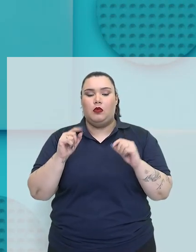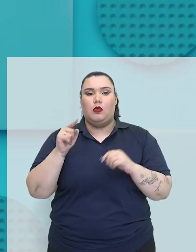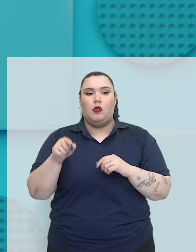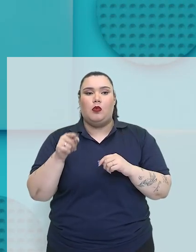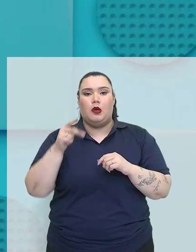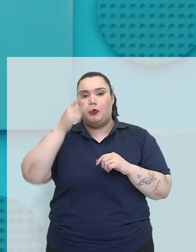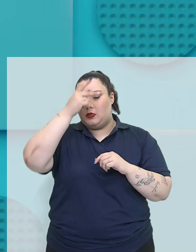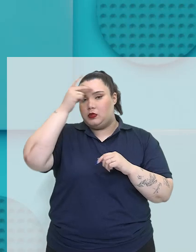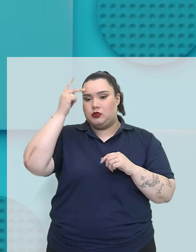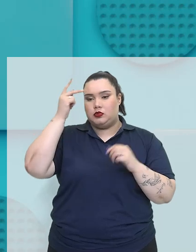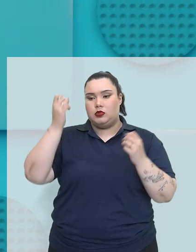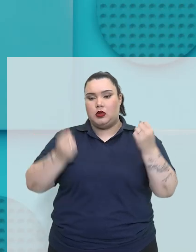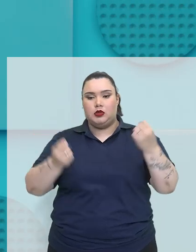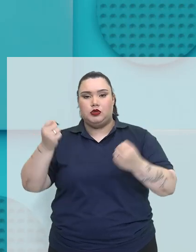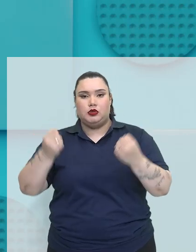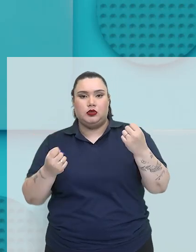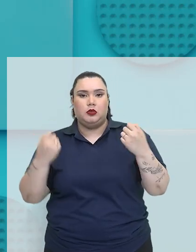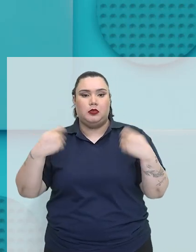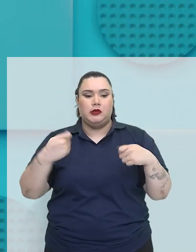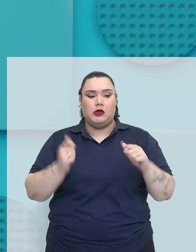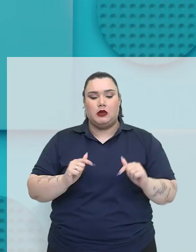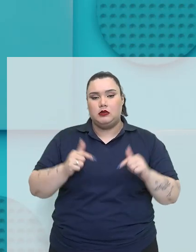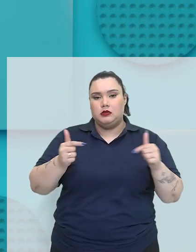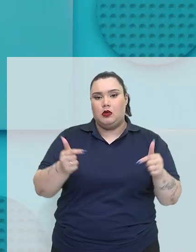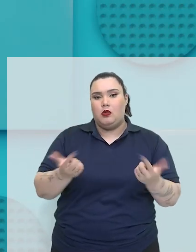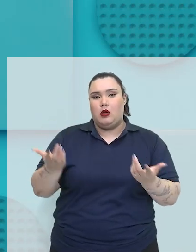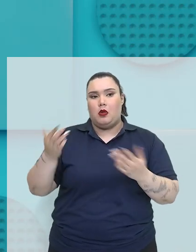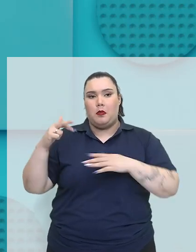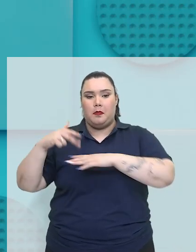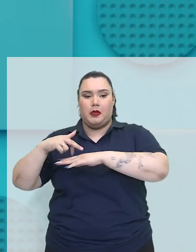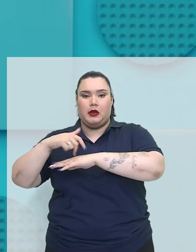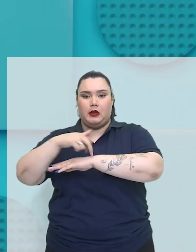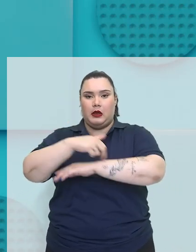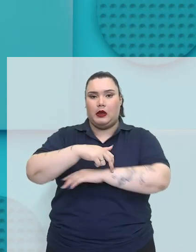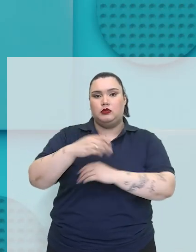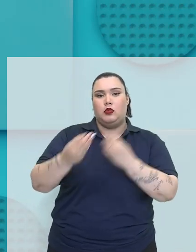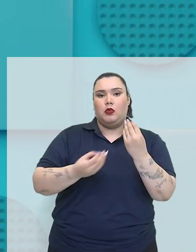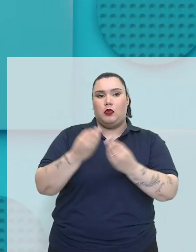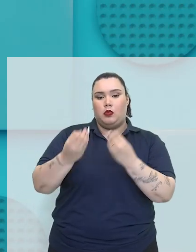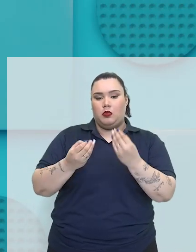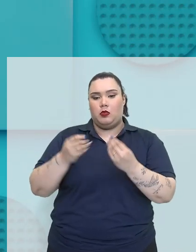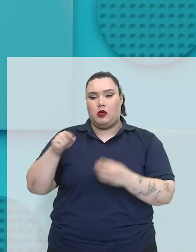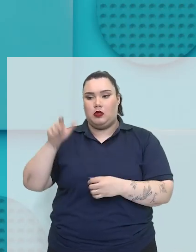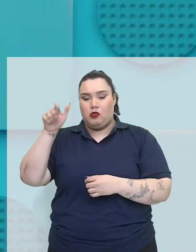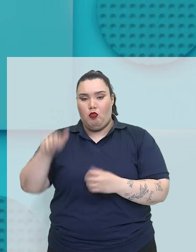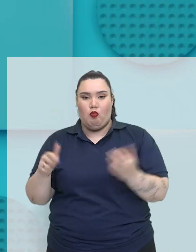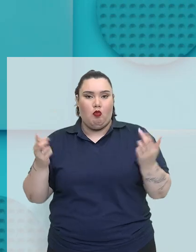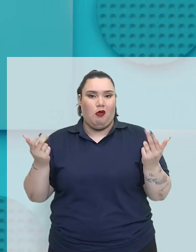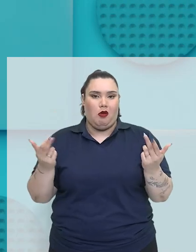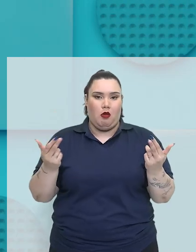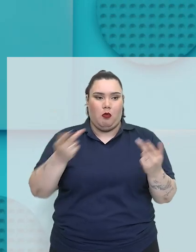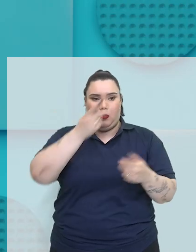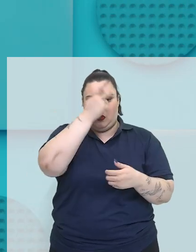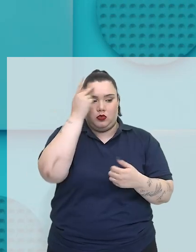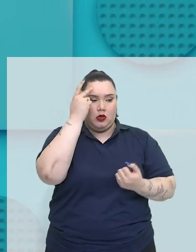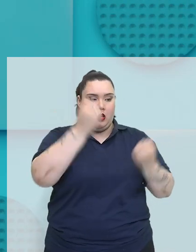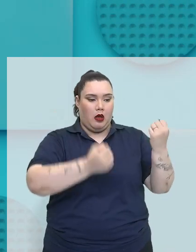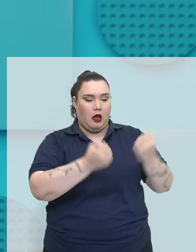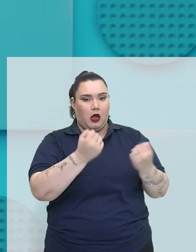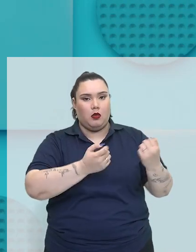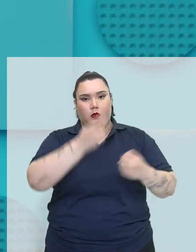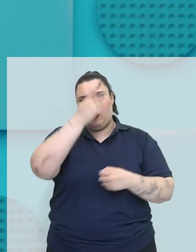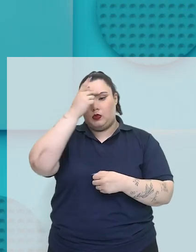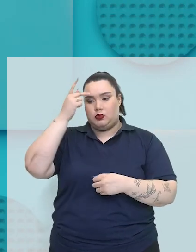motorista deve fazer, o que o pedestre também deve fazer, porque a lei não é só para o motorista, a lei também é para o pedestre, as pessoas que andam